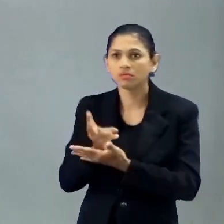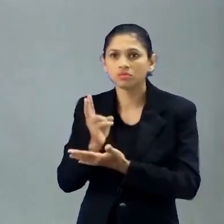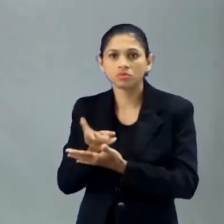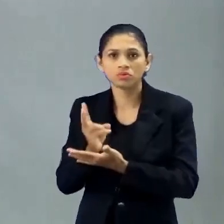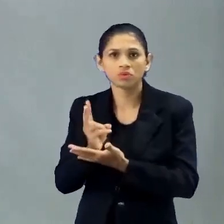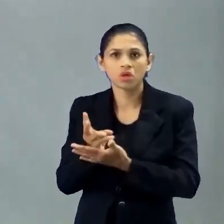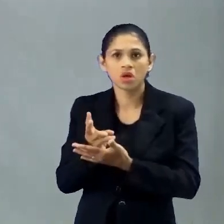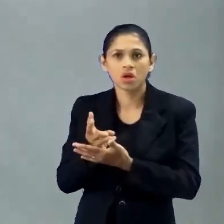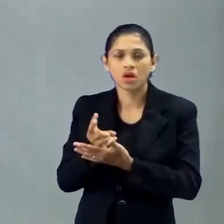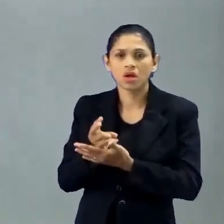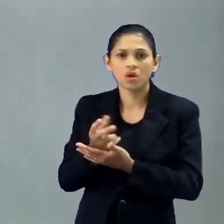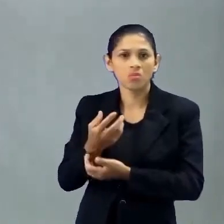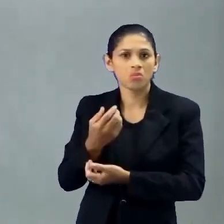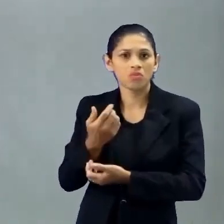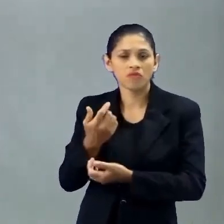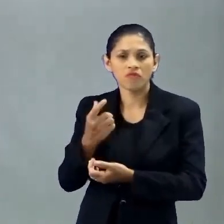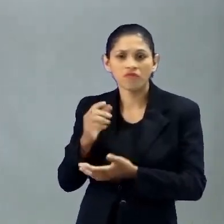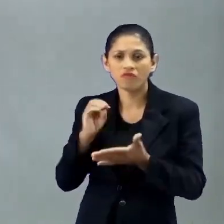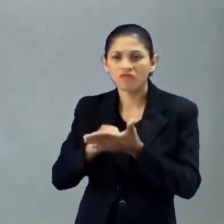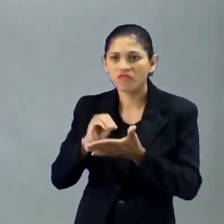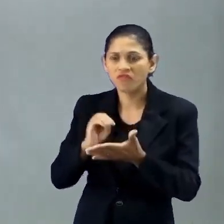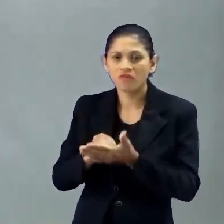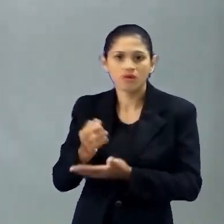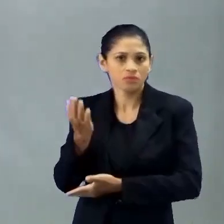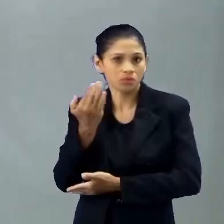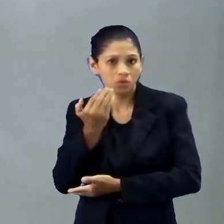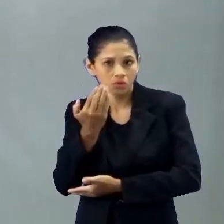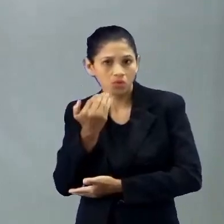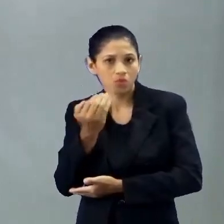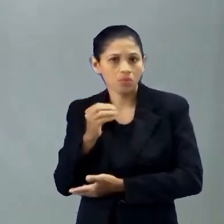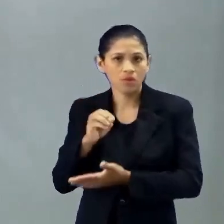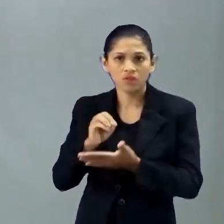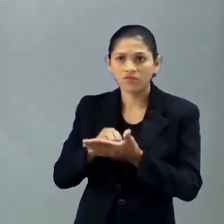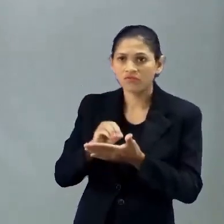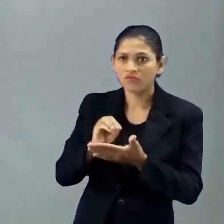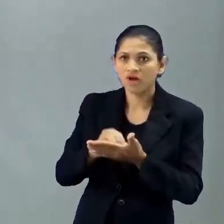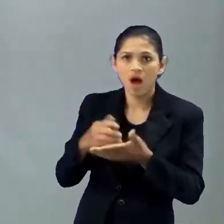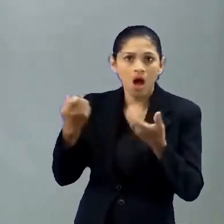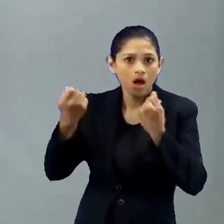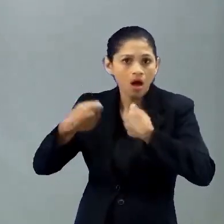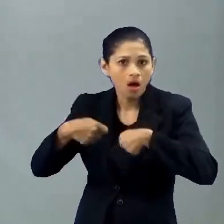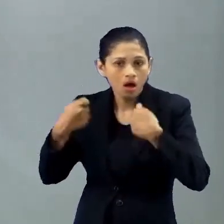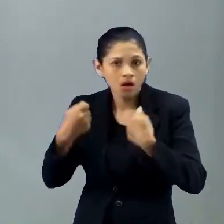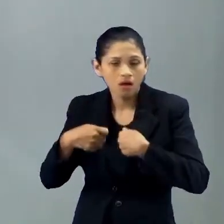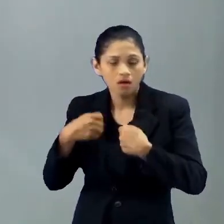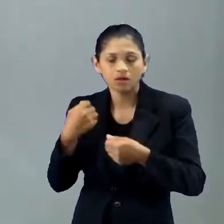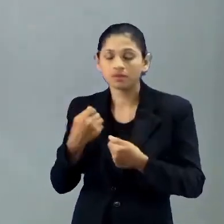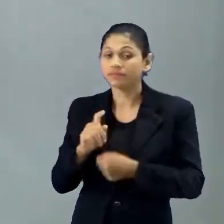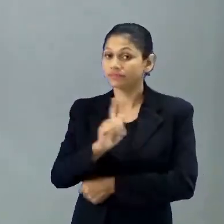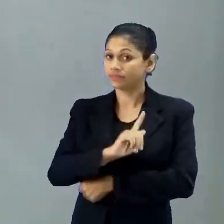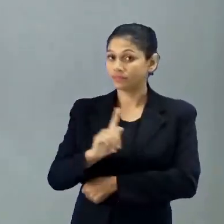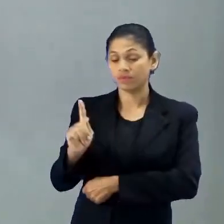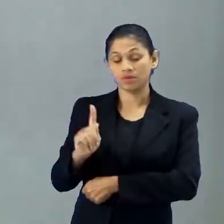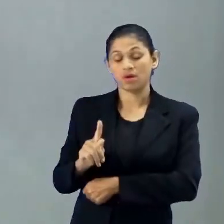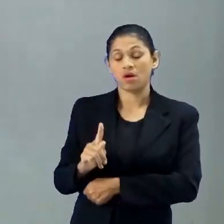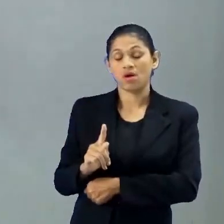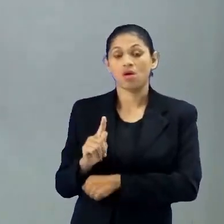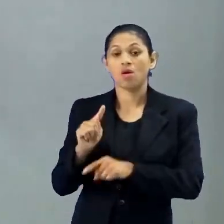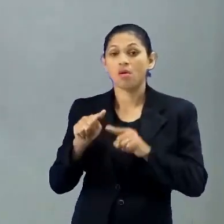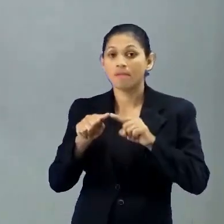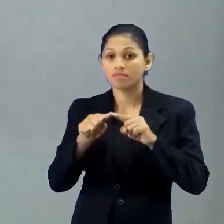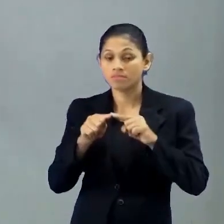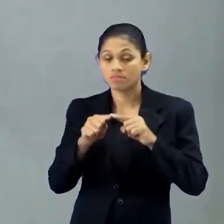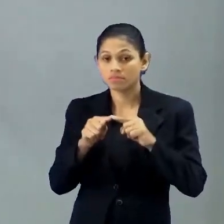minhas privações e pelas minhas necessidades. Essa também não é a intenção, mas é criar